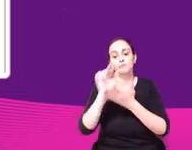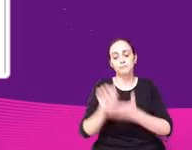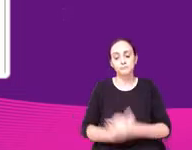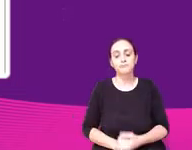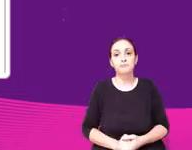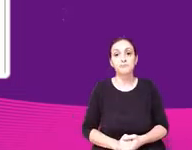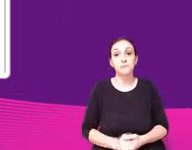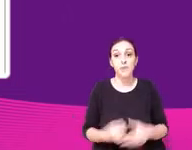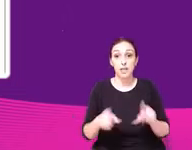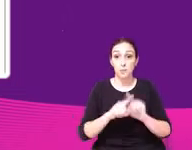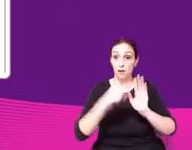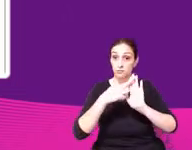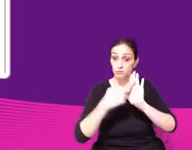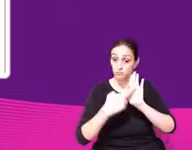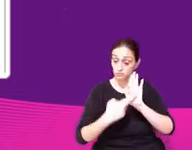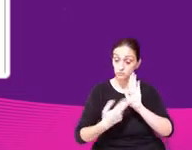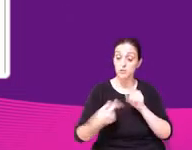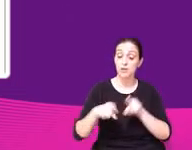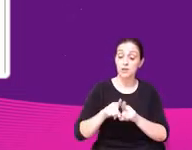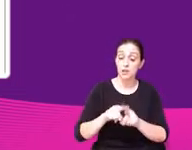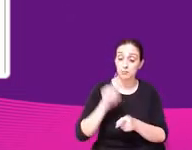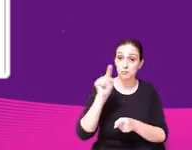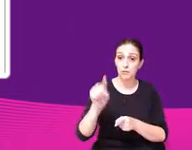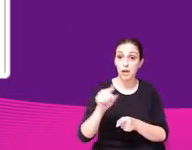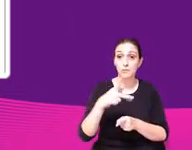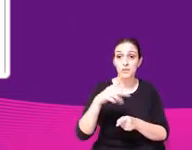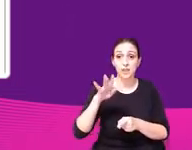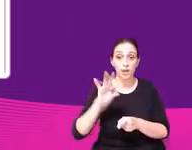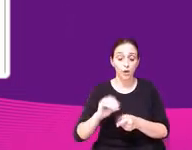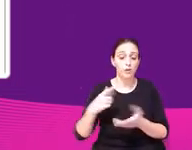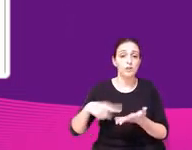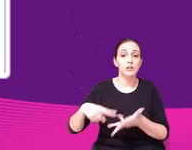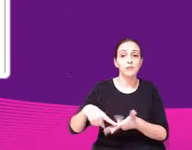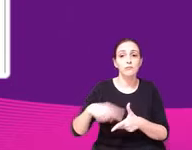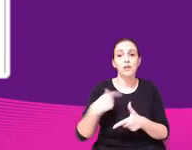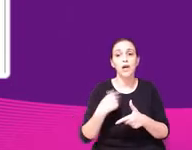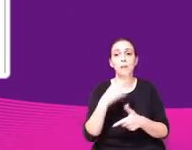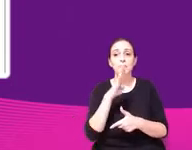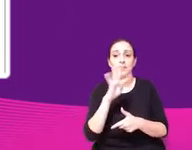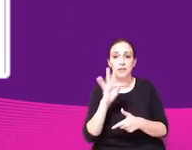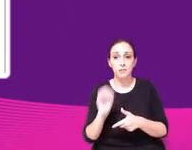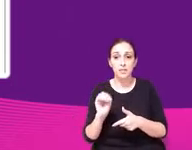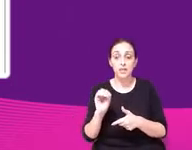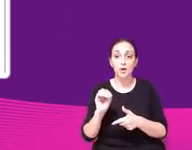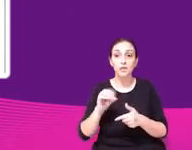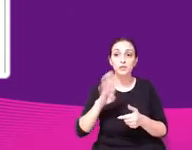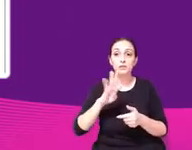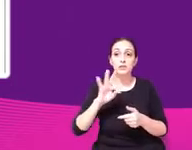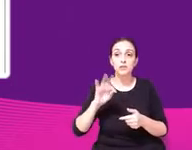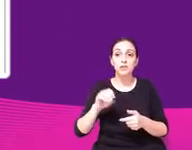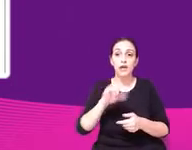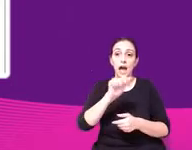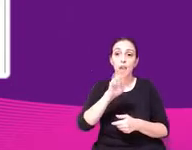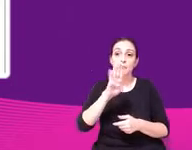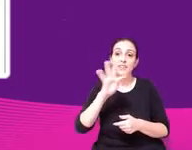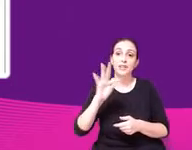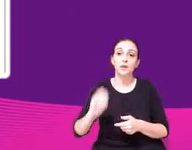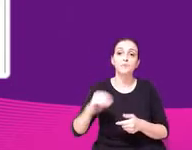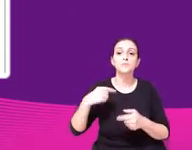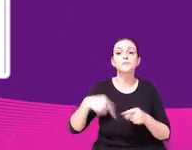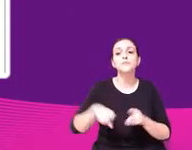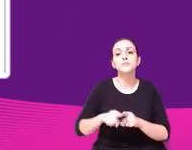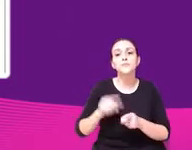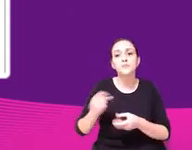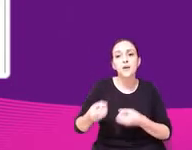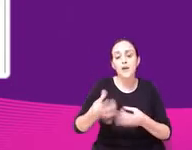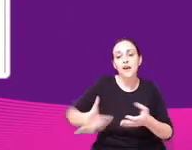Na regulamentação do transplante, a BTO auxiliou muito o Sistema Nacional de Transplante, a BTO sugeriu e o SNT colocou o intercâmbio de rins entre